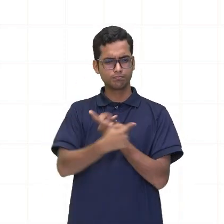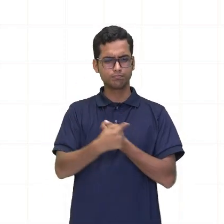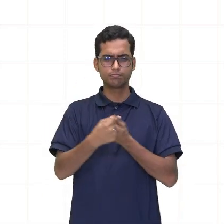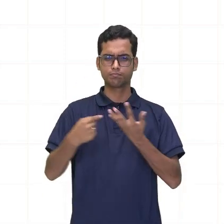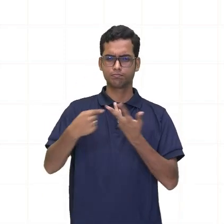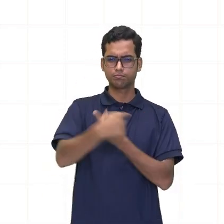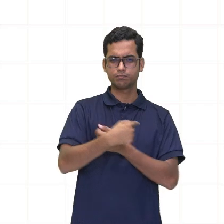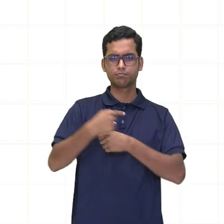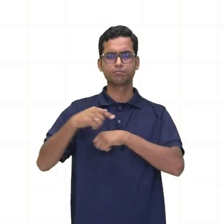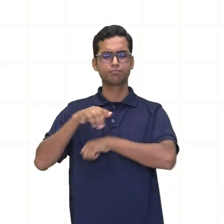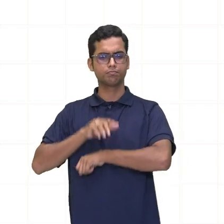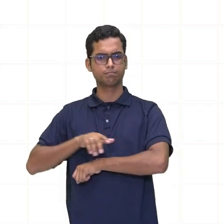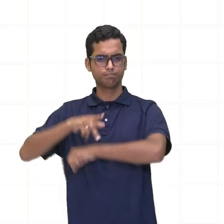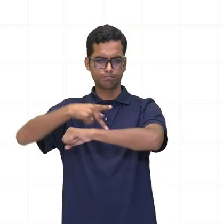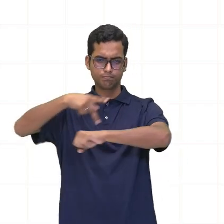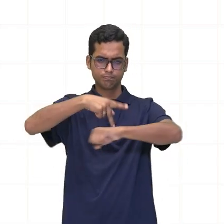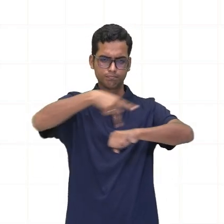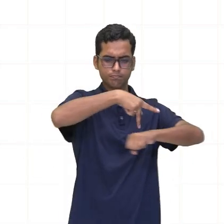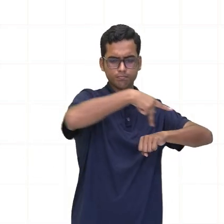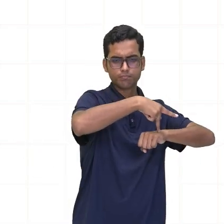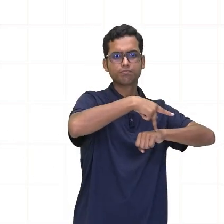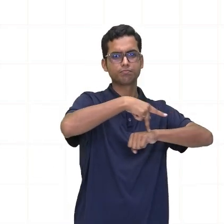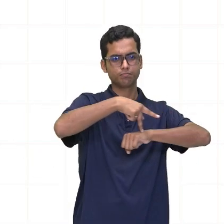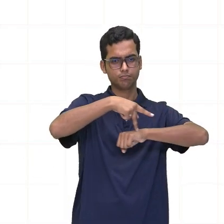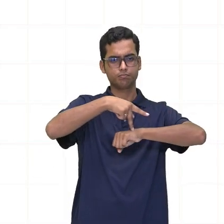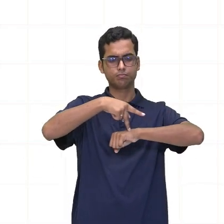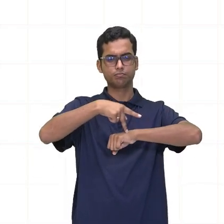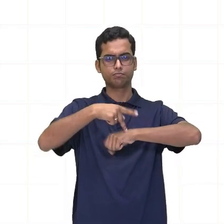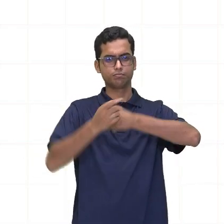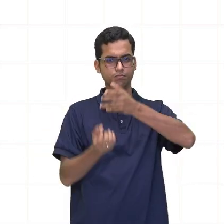certo? Continuando aqui o nosso texto.